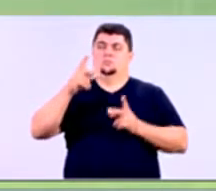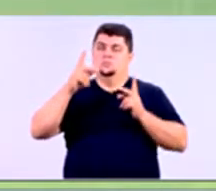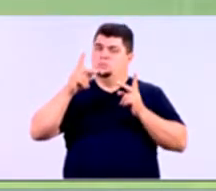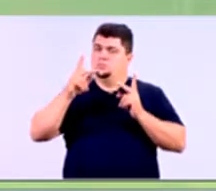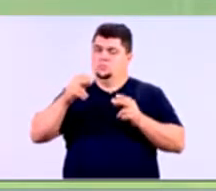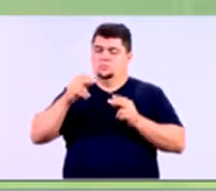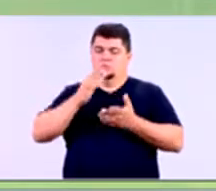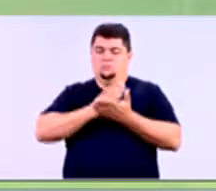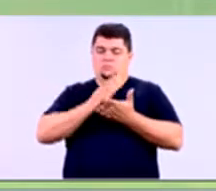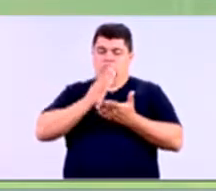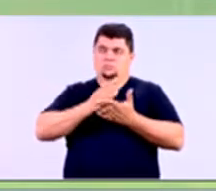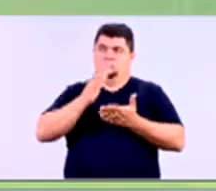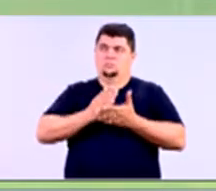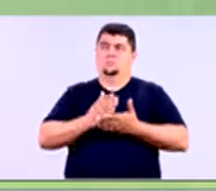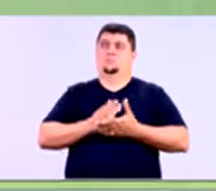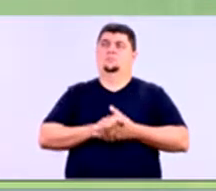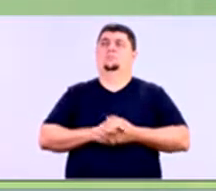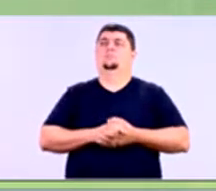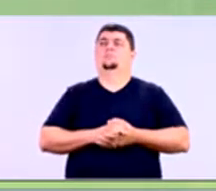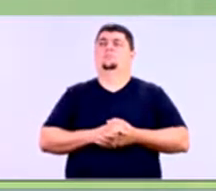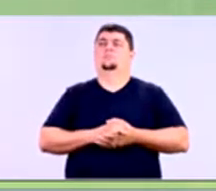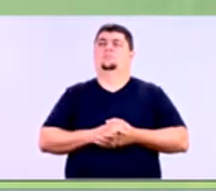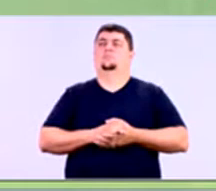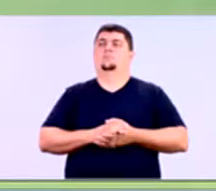de parcelas de meses.